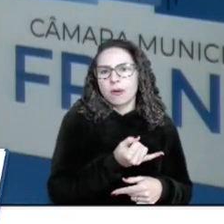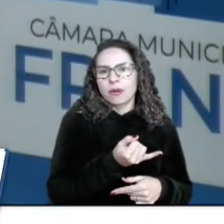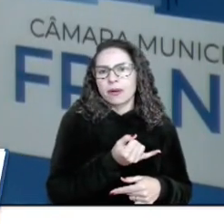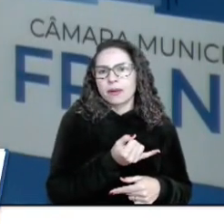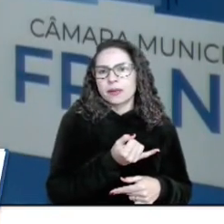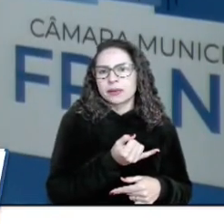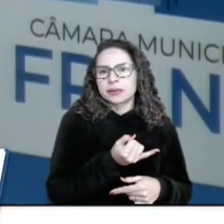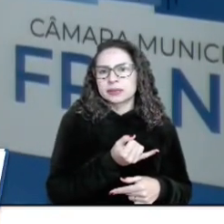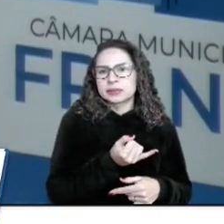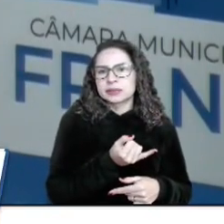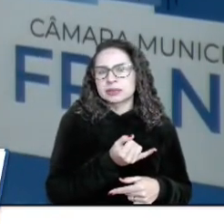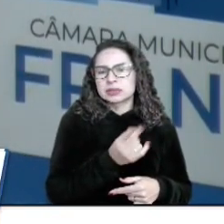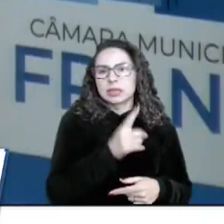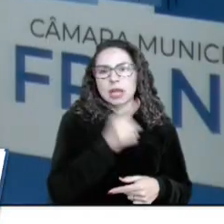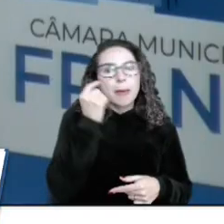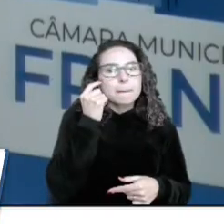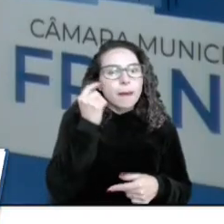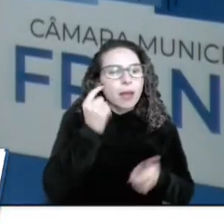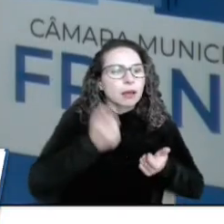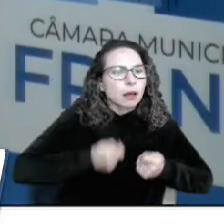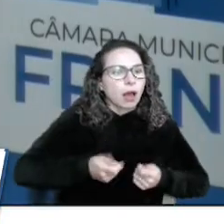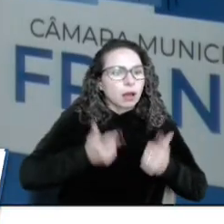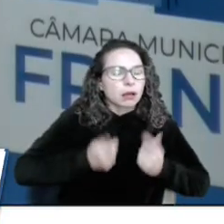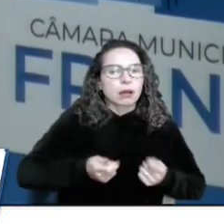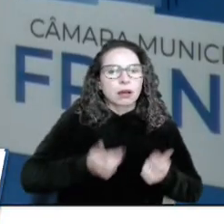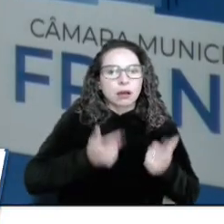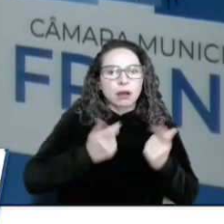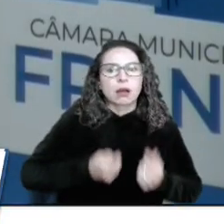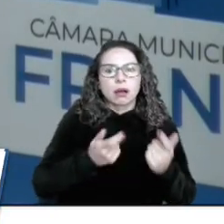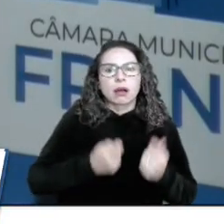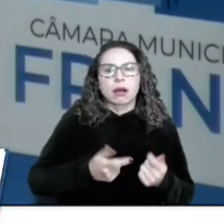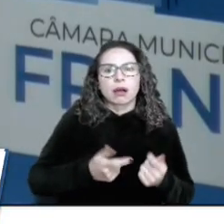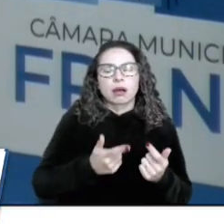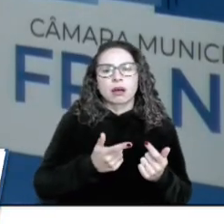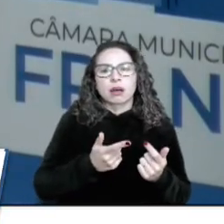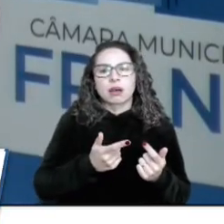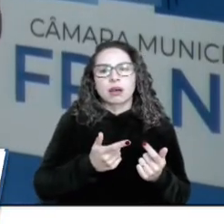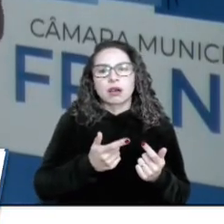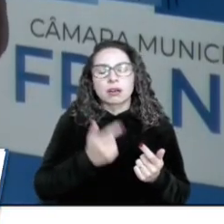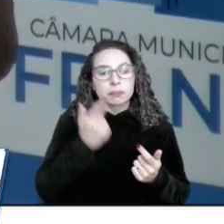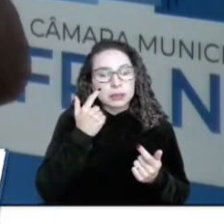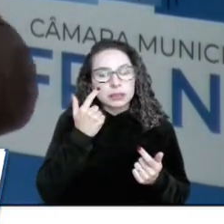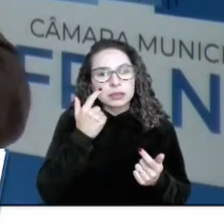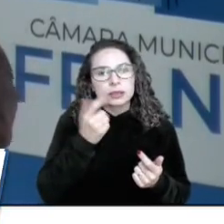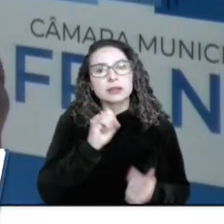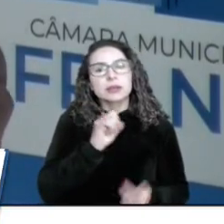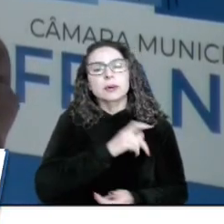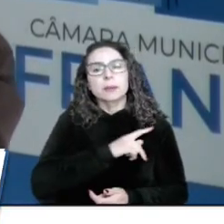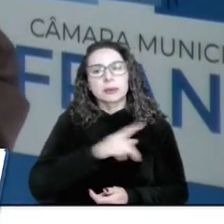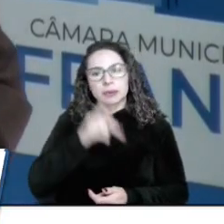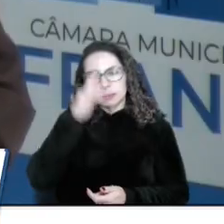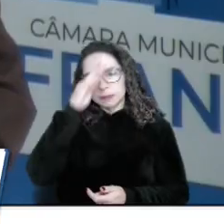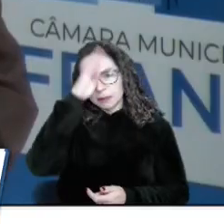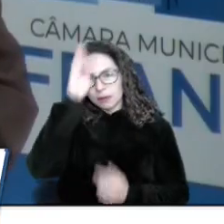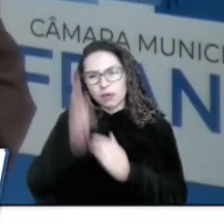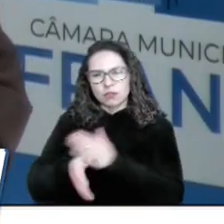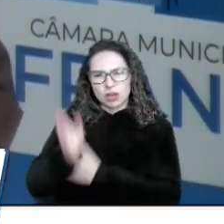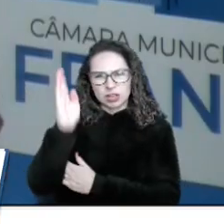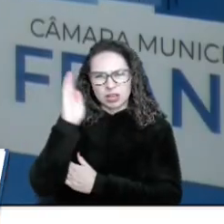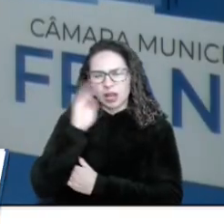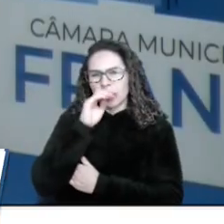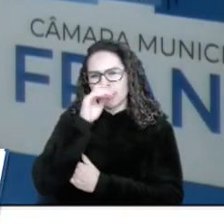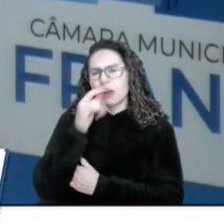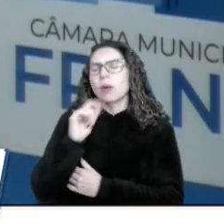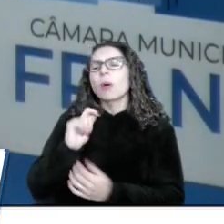que só pensa em gastar. Vide, quando o presidente Bolsonaro viajava, quanto que ele